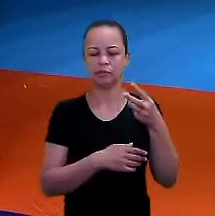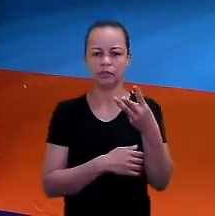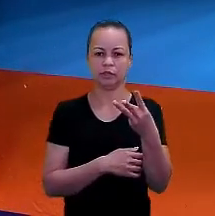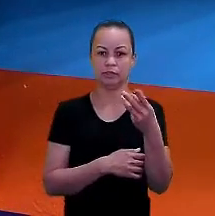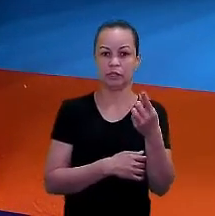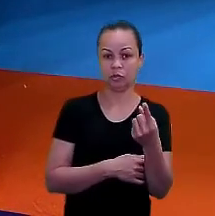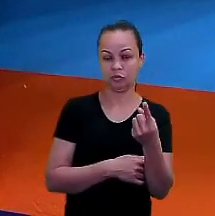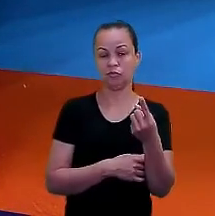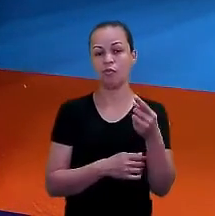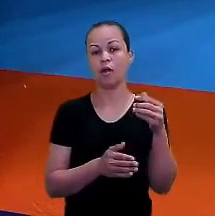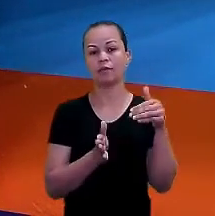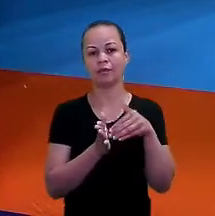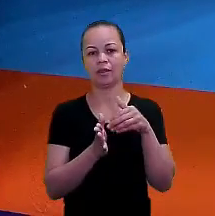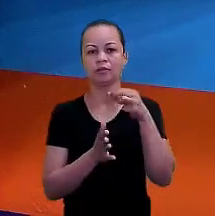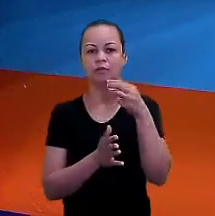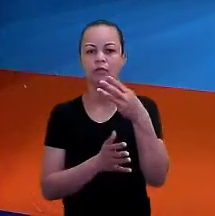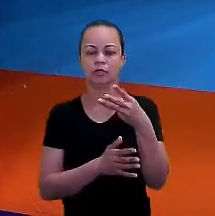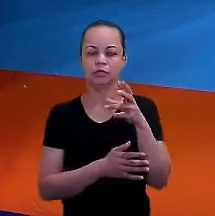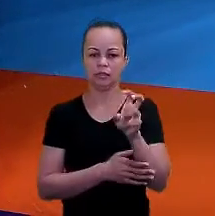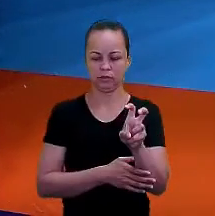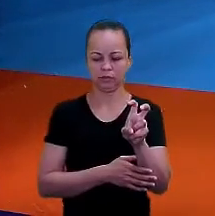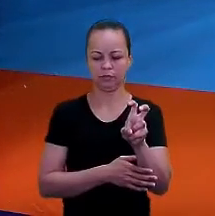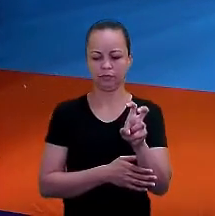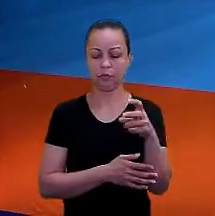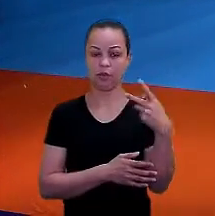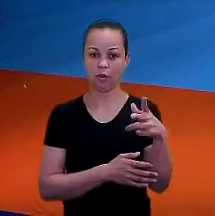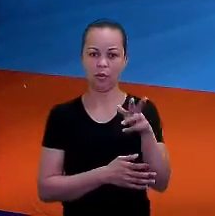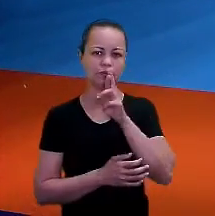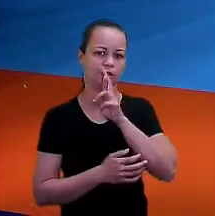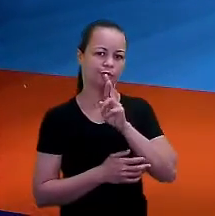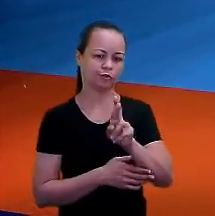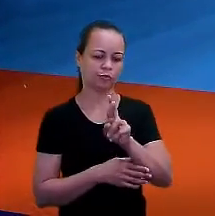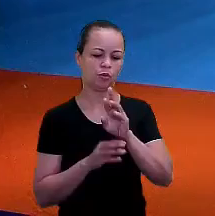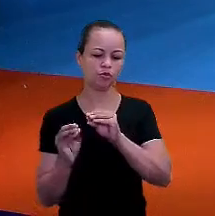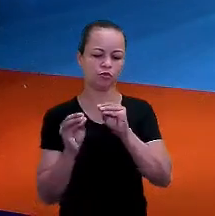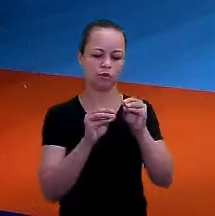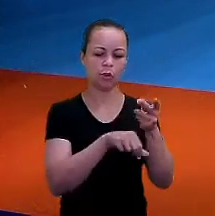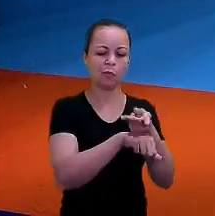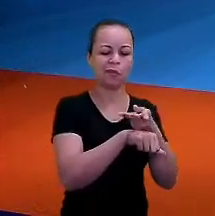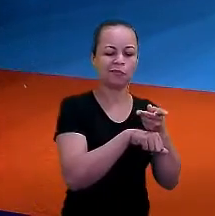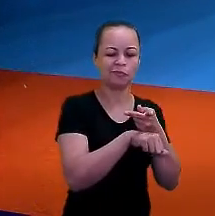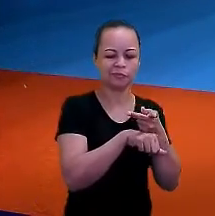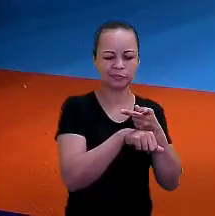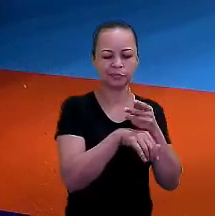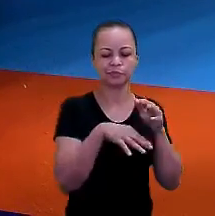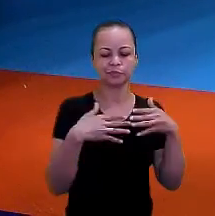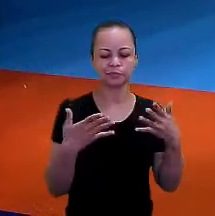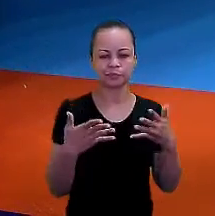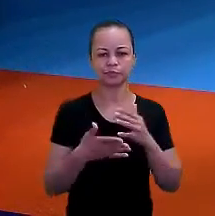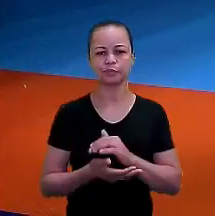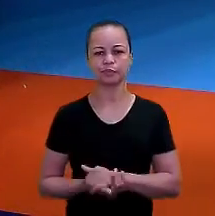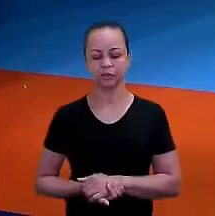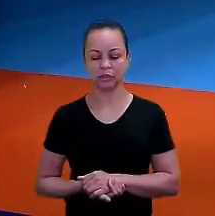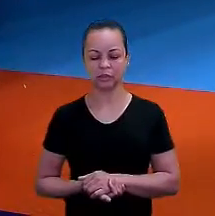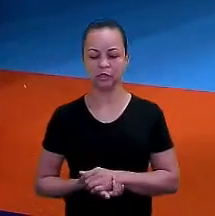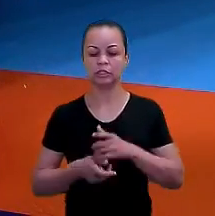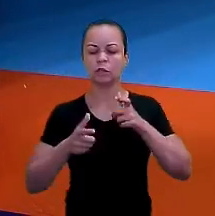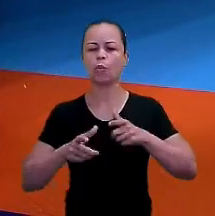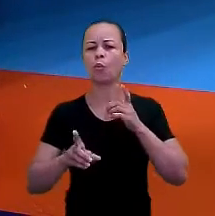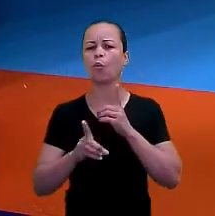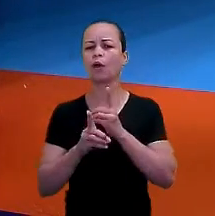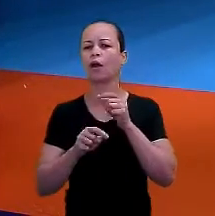31 e 35 anos. Aí eu pego essa resposta e procuro aqui, tá? E onde é que ela